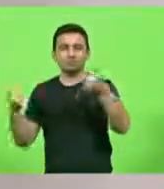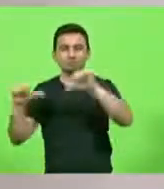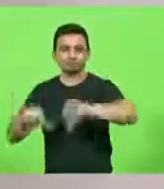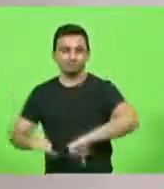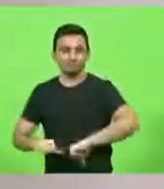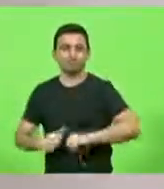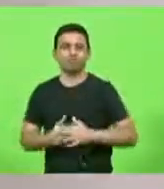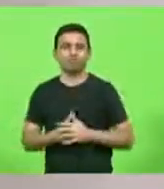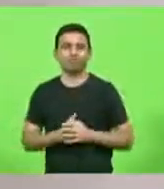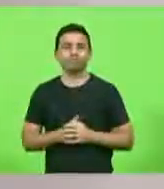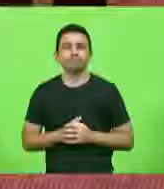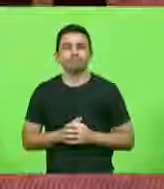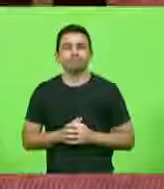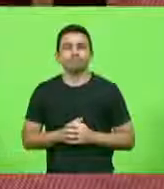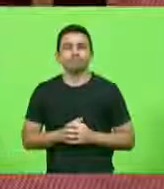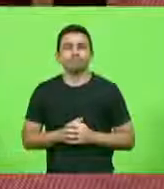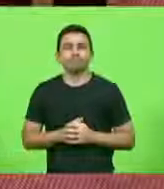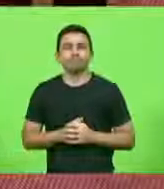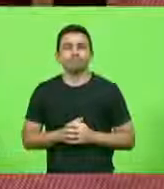presidente.